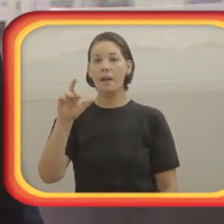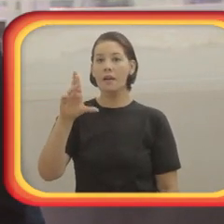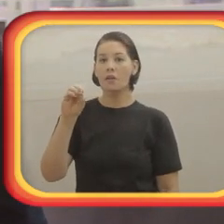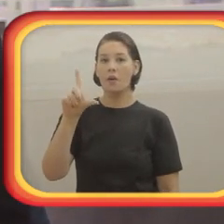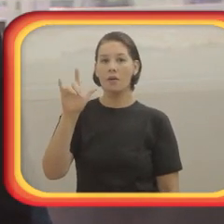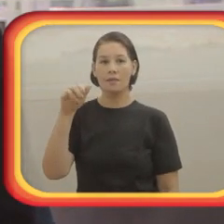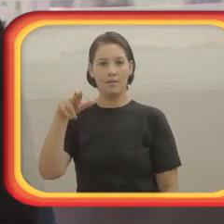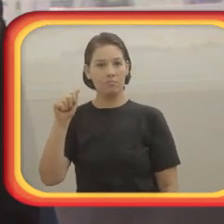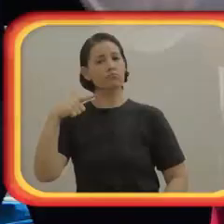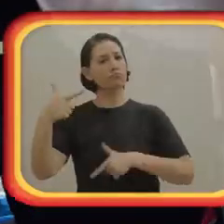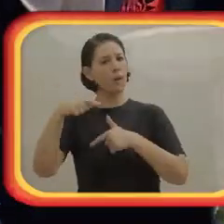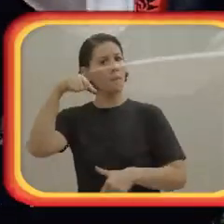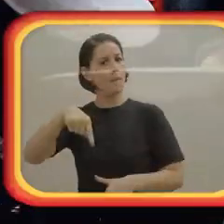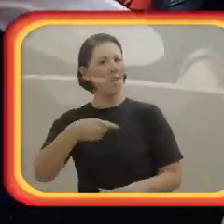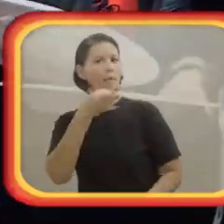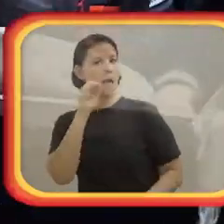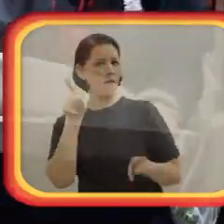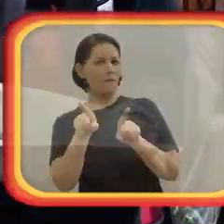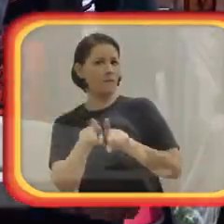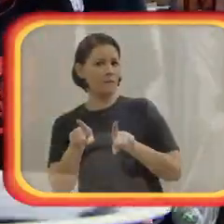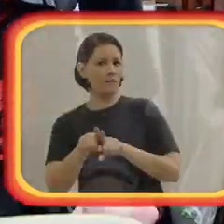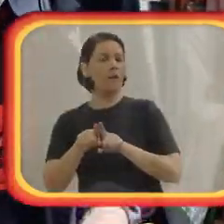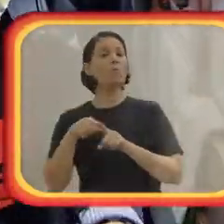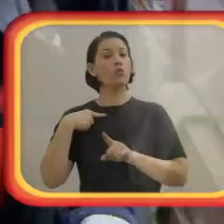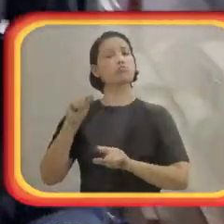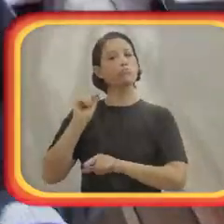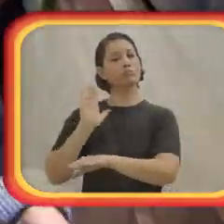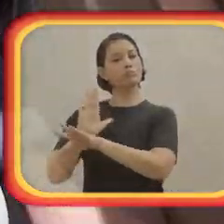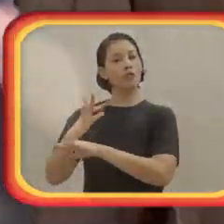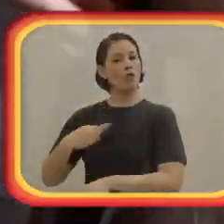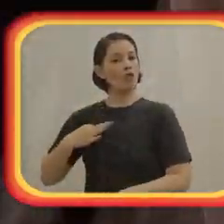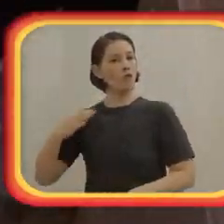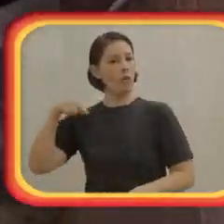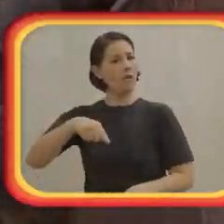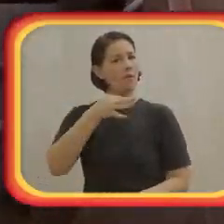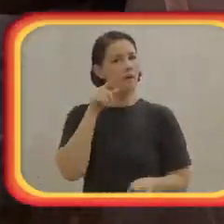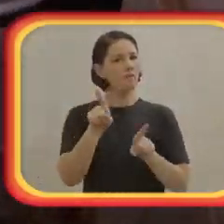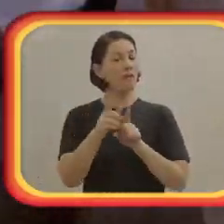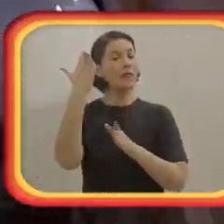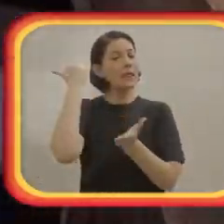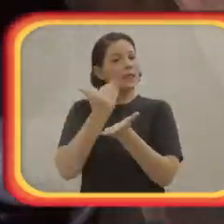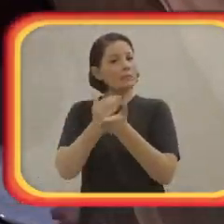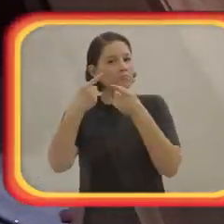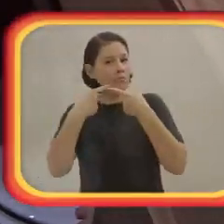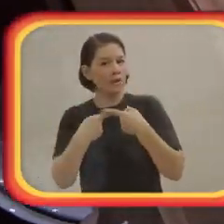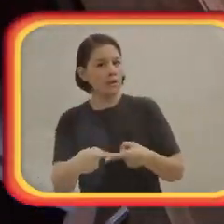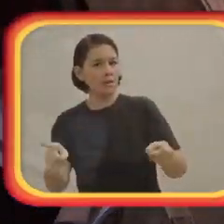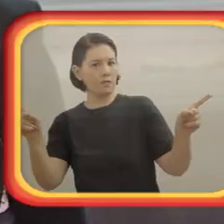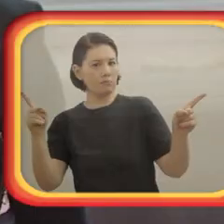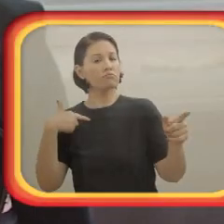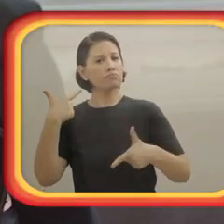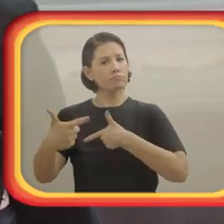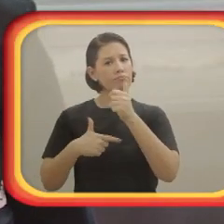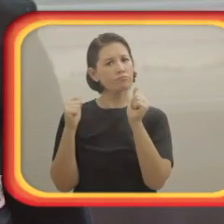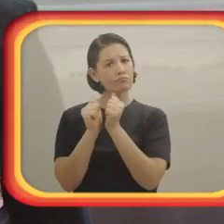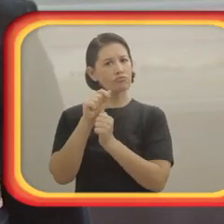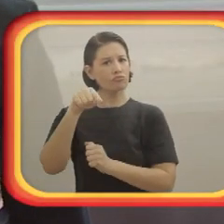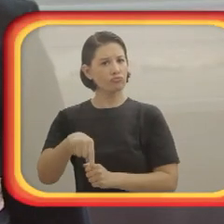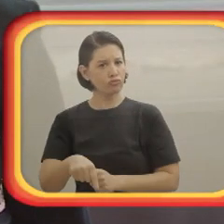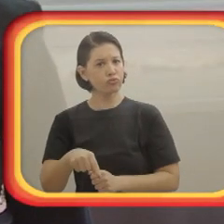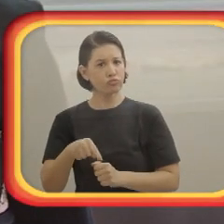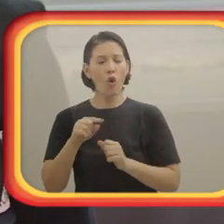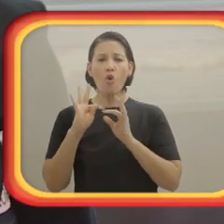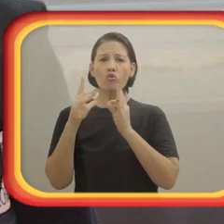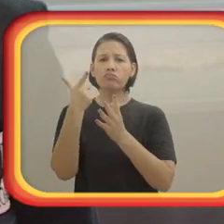trabalha aqui no café também. Eu sou voluntária aqui no café. Desde da inauguração, estamos aqui